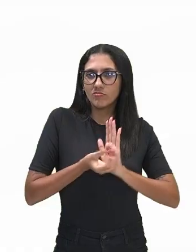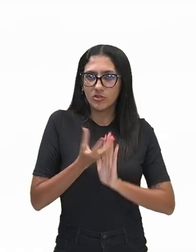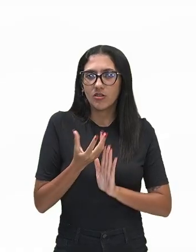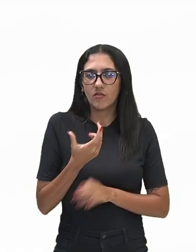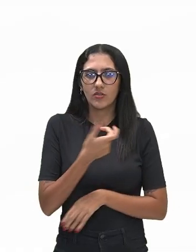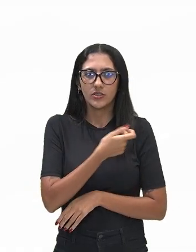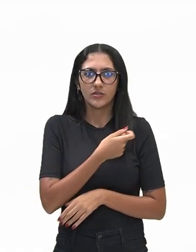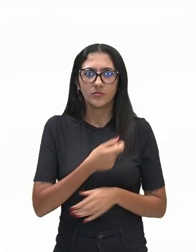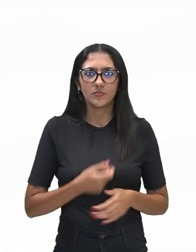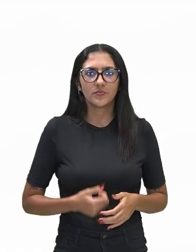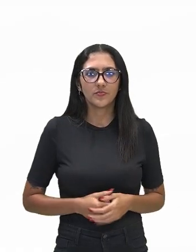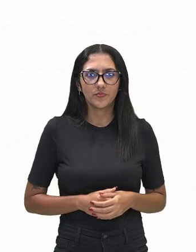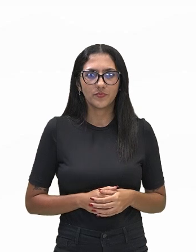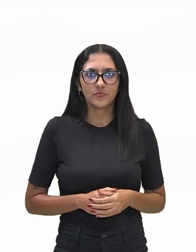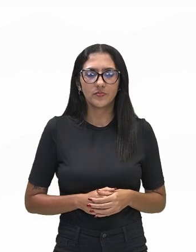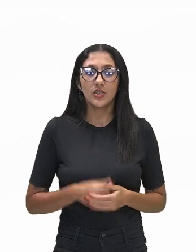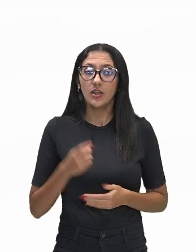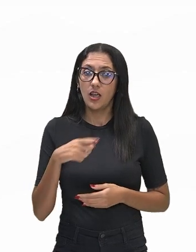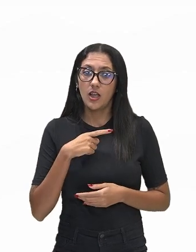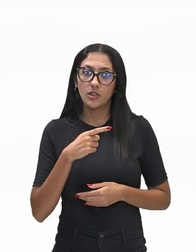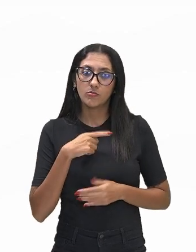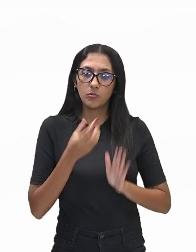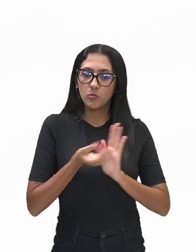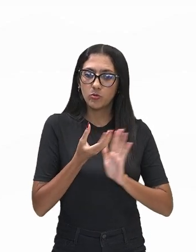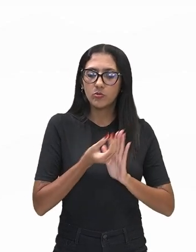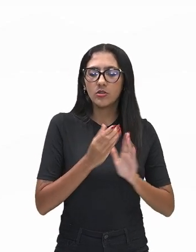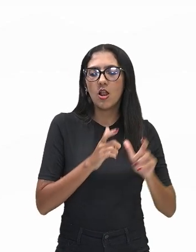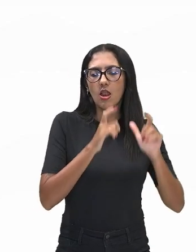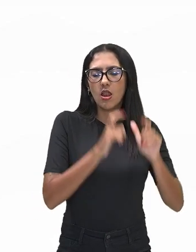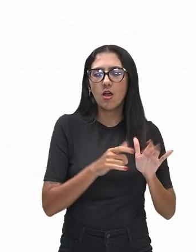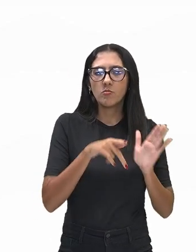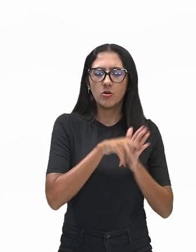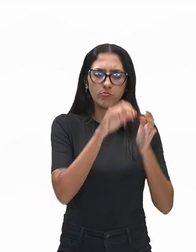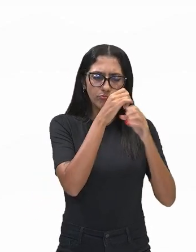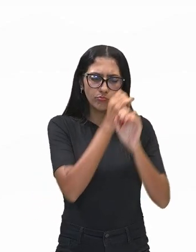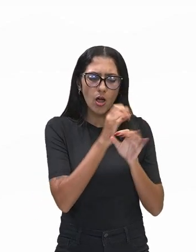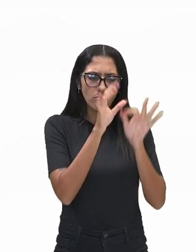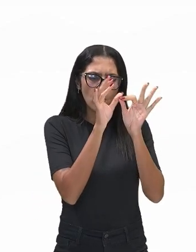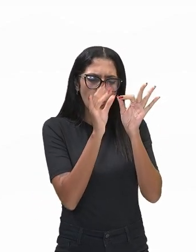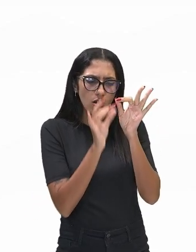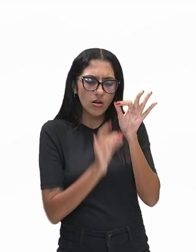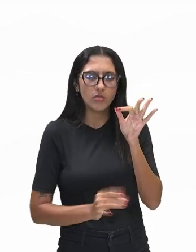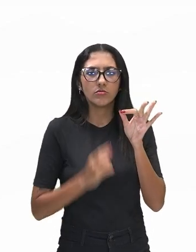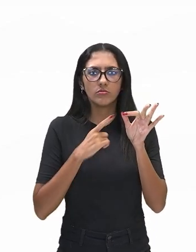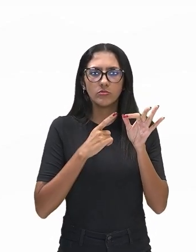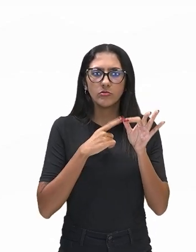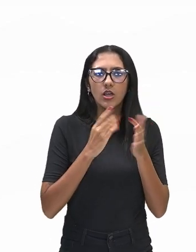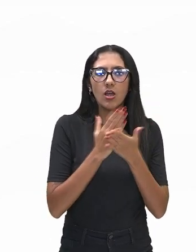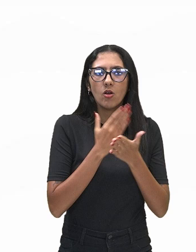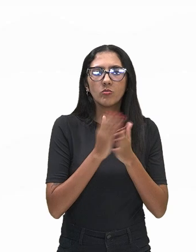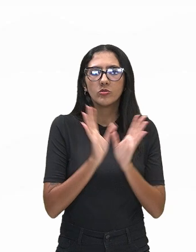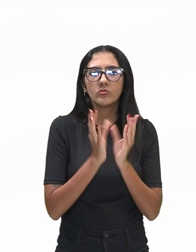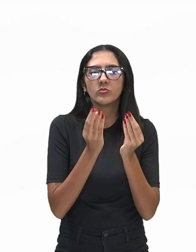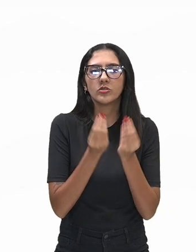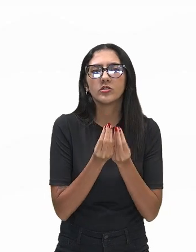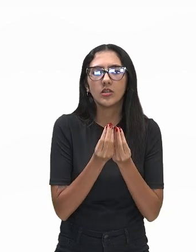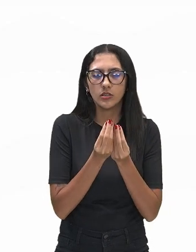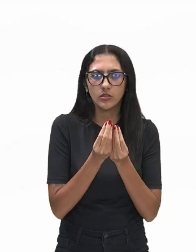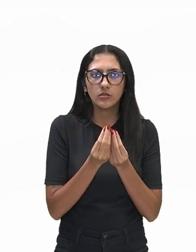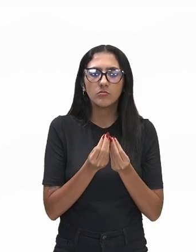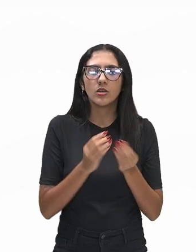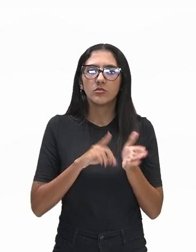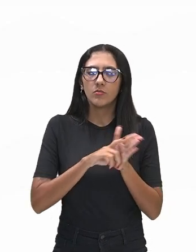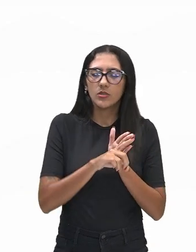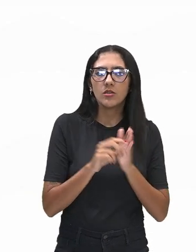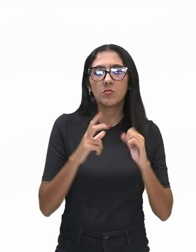né? As vacinas, elas são produzidas em laboratórios a partir de micro-organismos enfraquecidos, mortos